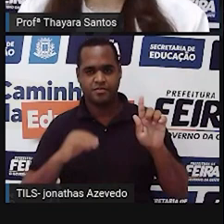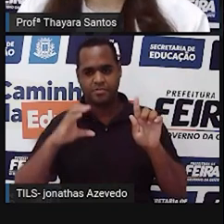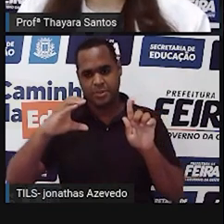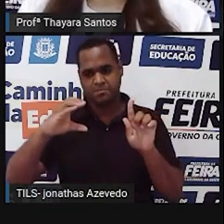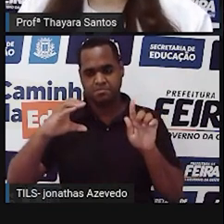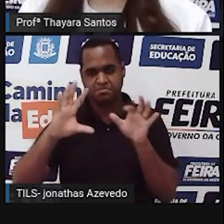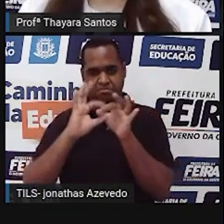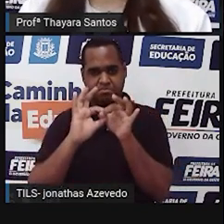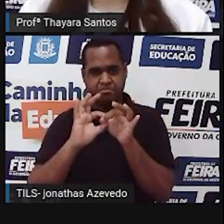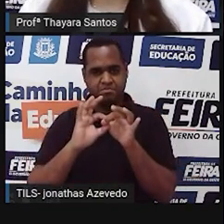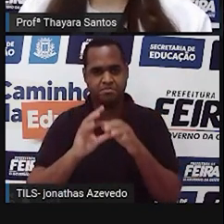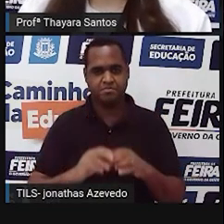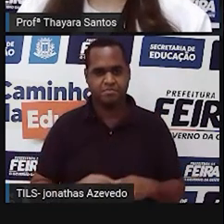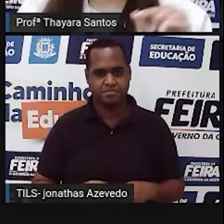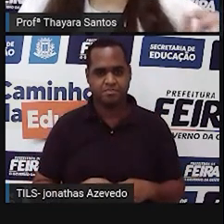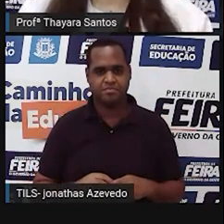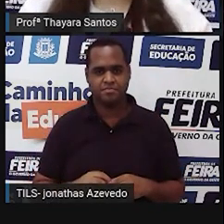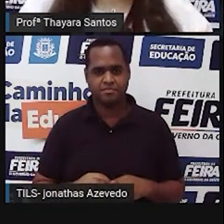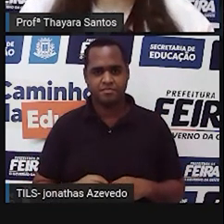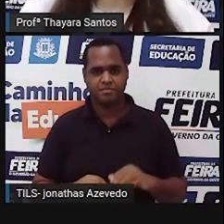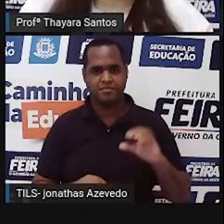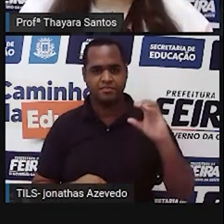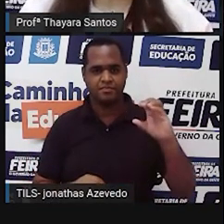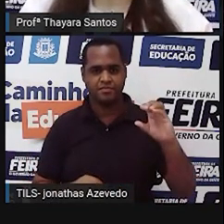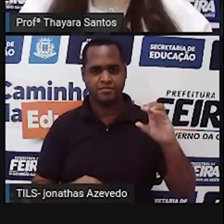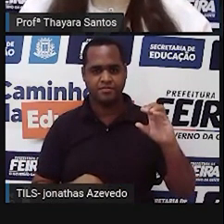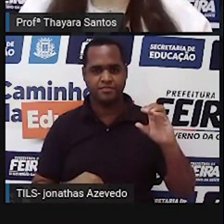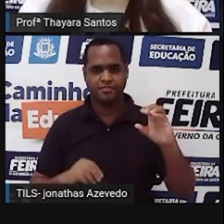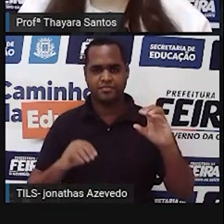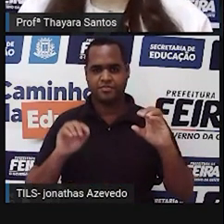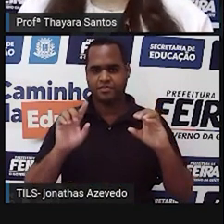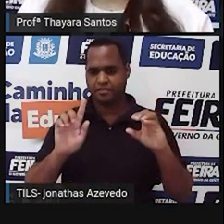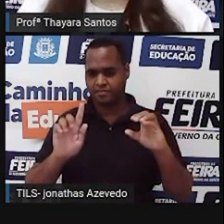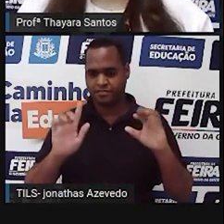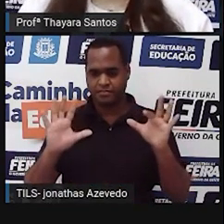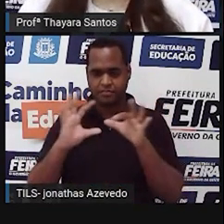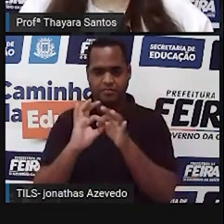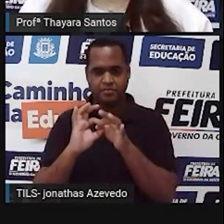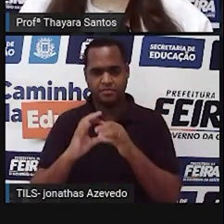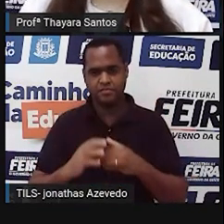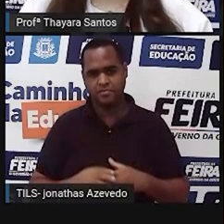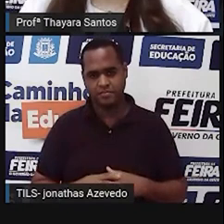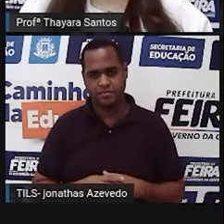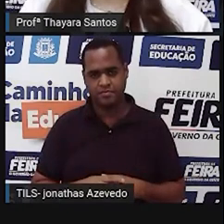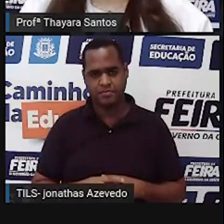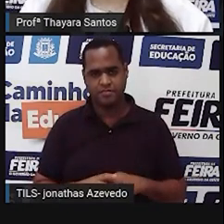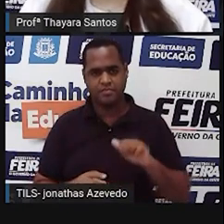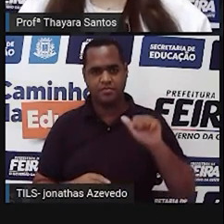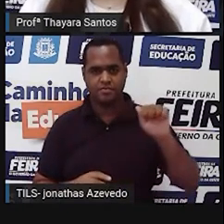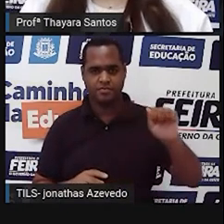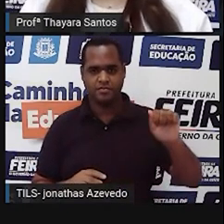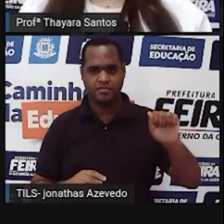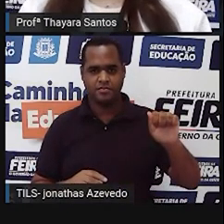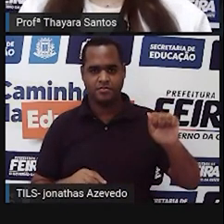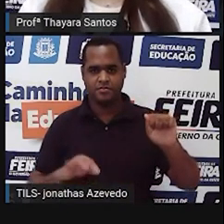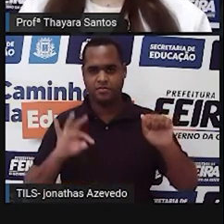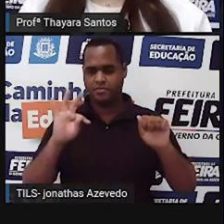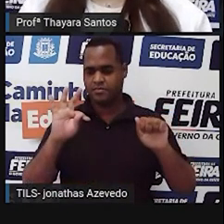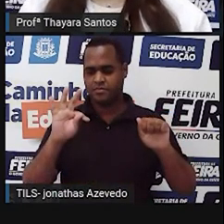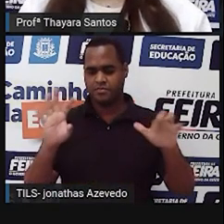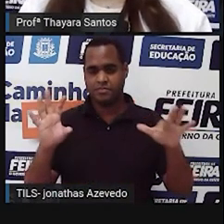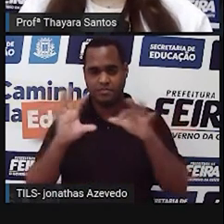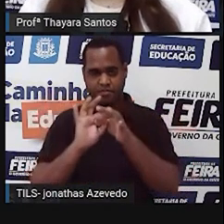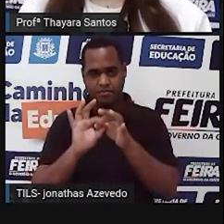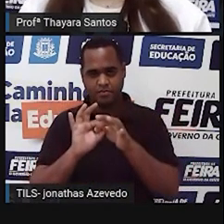citosina. A citosina só consegue se ligar com a guanina. Já a adenina, ela só se liga com a